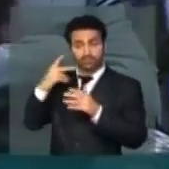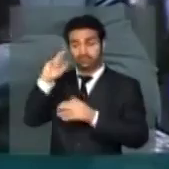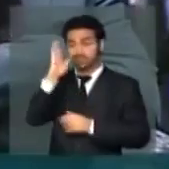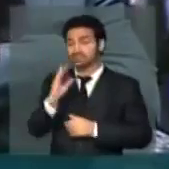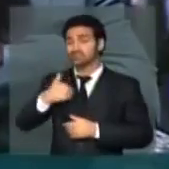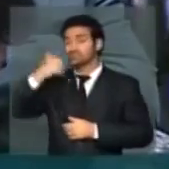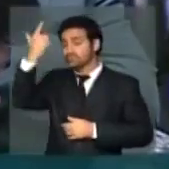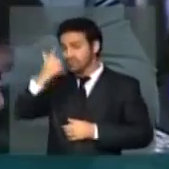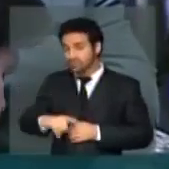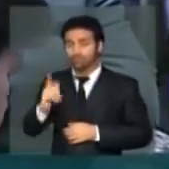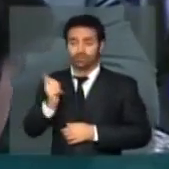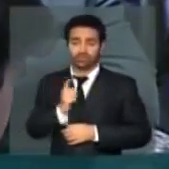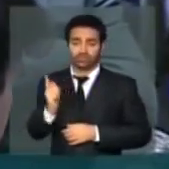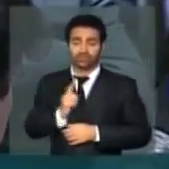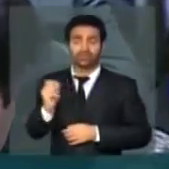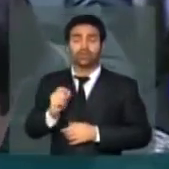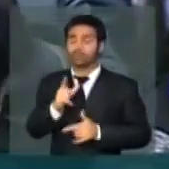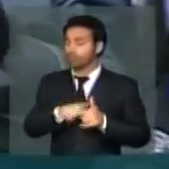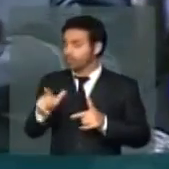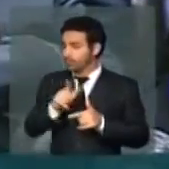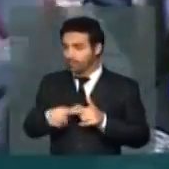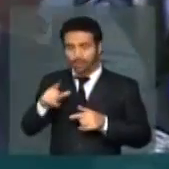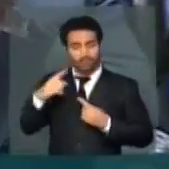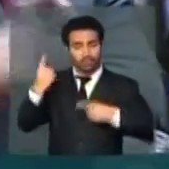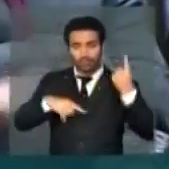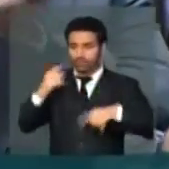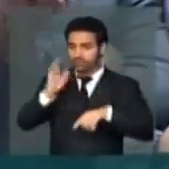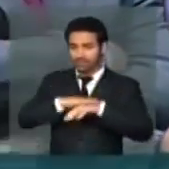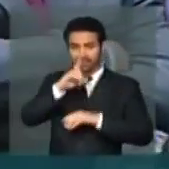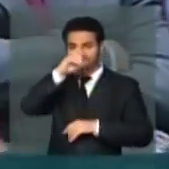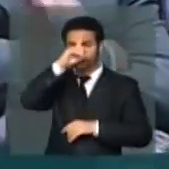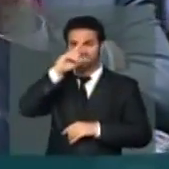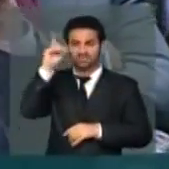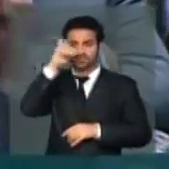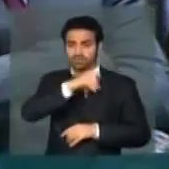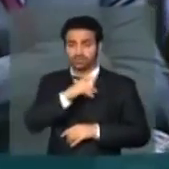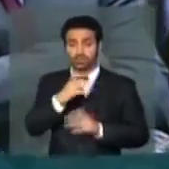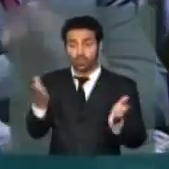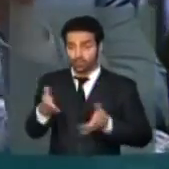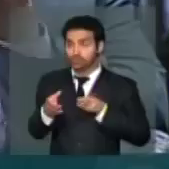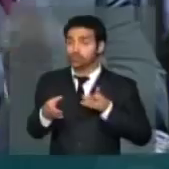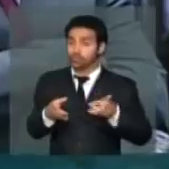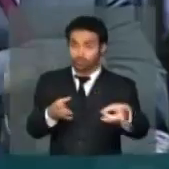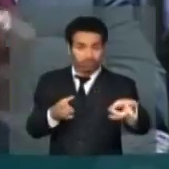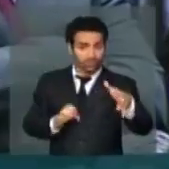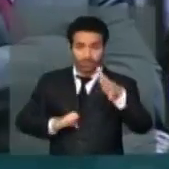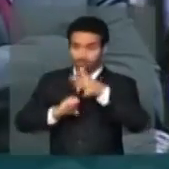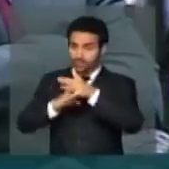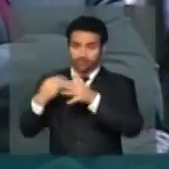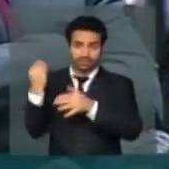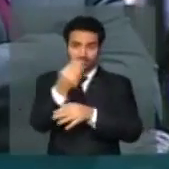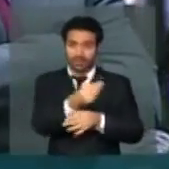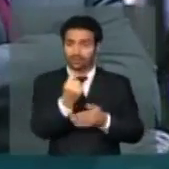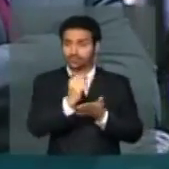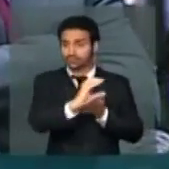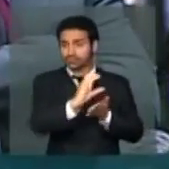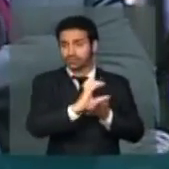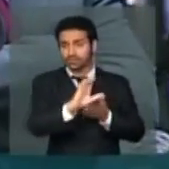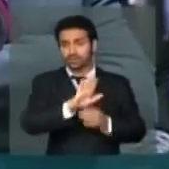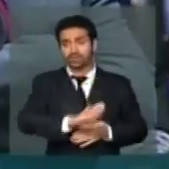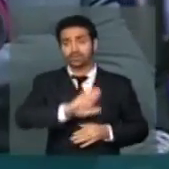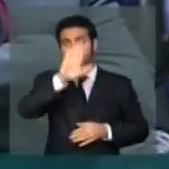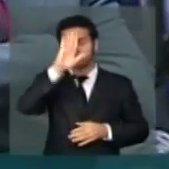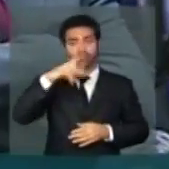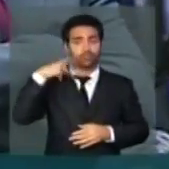um julgamento político da maior gravidade. E hoje aqui se manteve o financiamento empresarial para